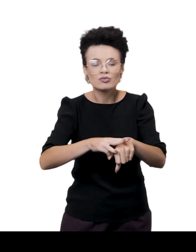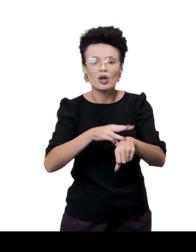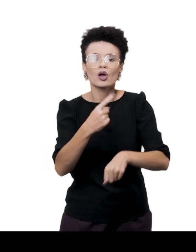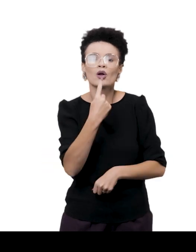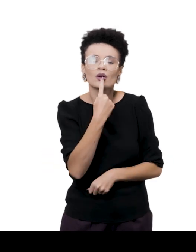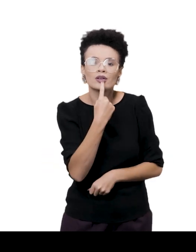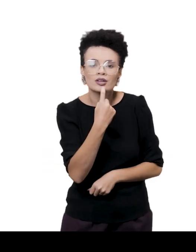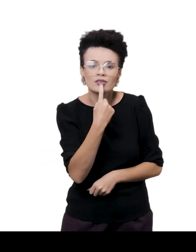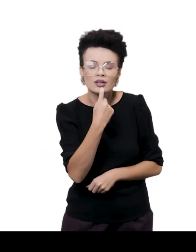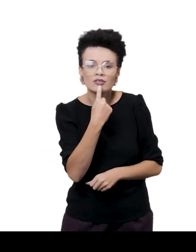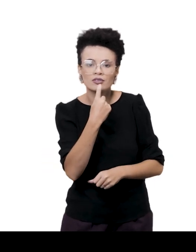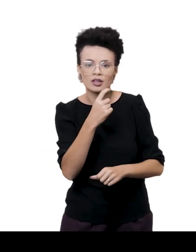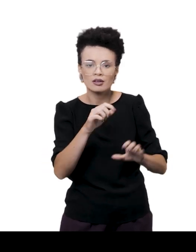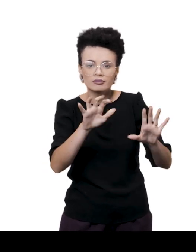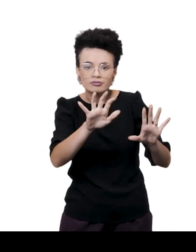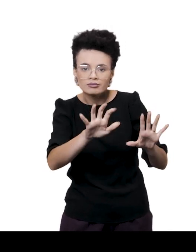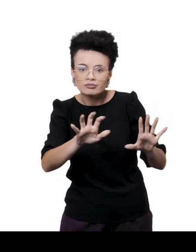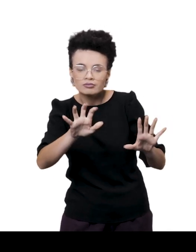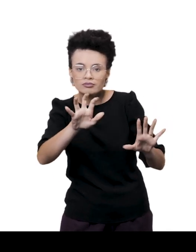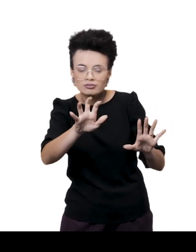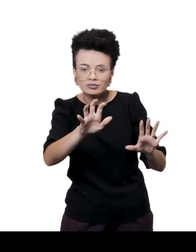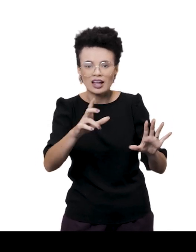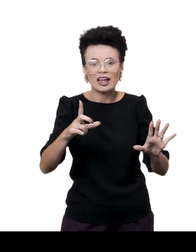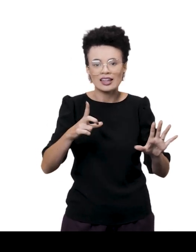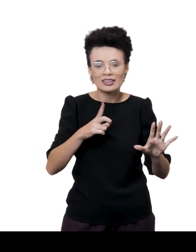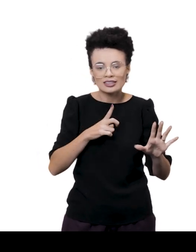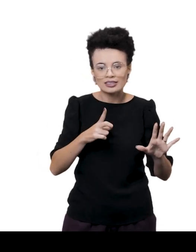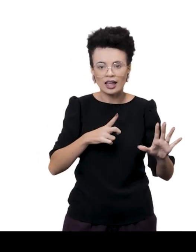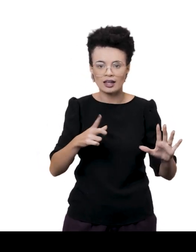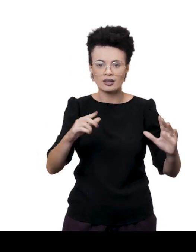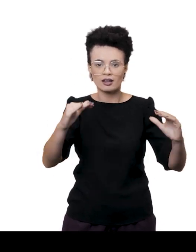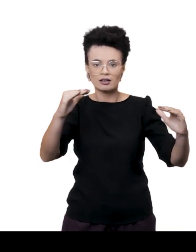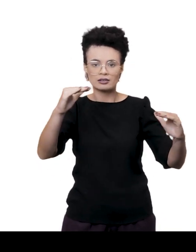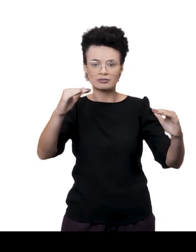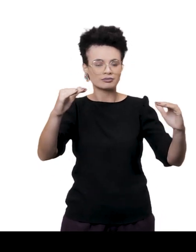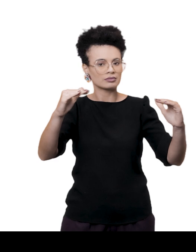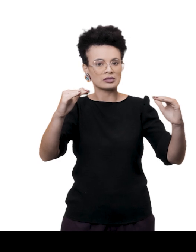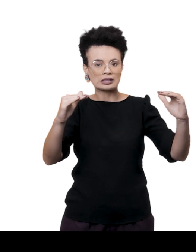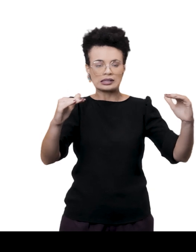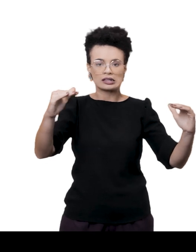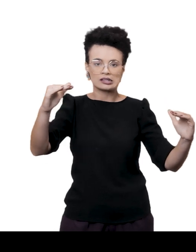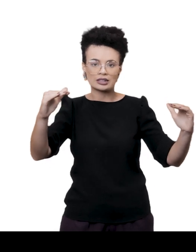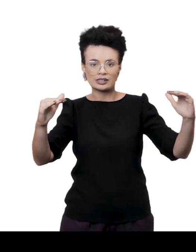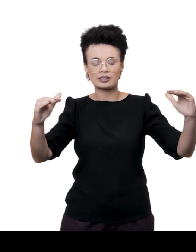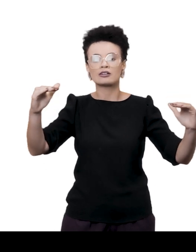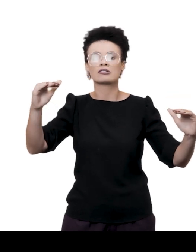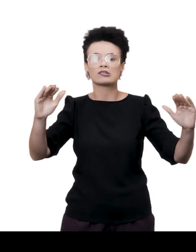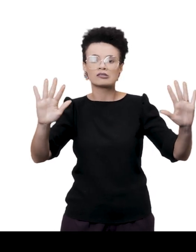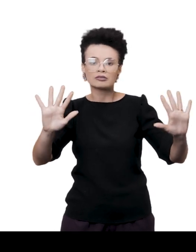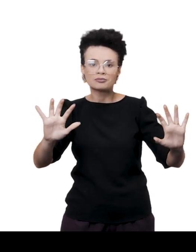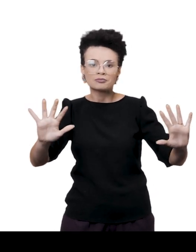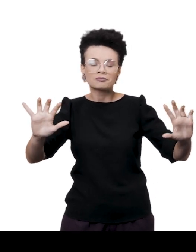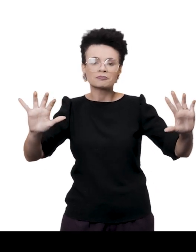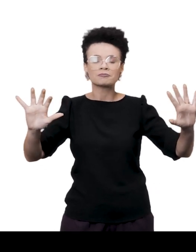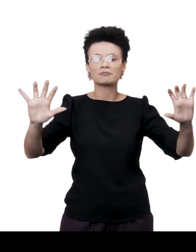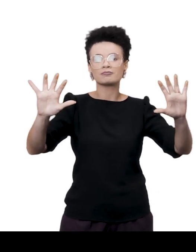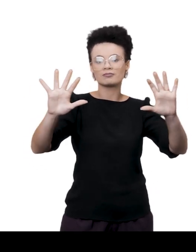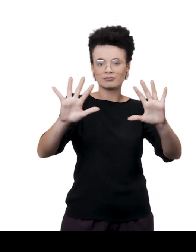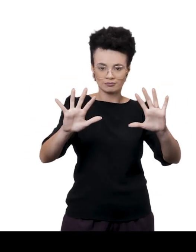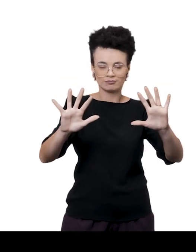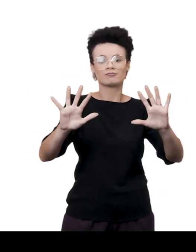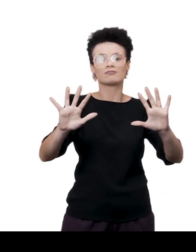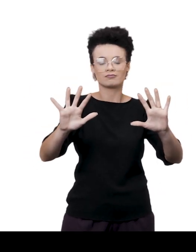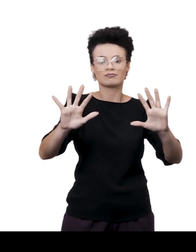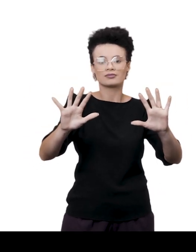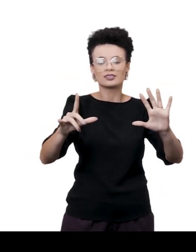terrosos, verdes e vinhos ocupam a parte central da tela, compondo um paredão irregular. Acima